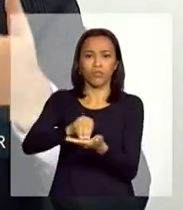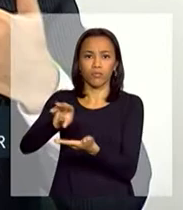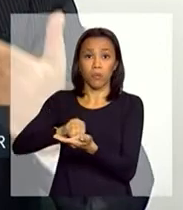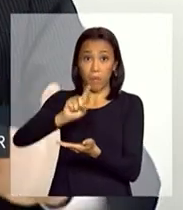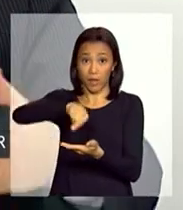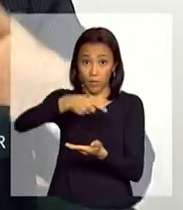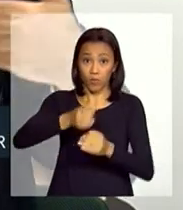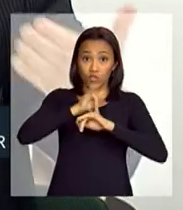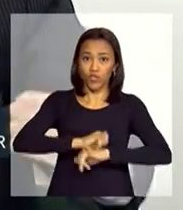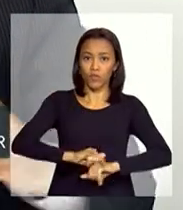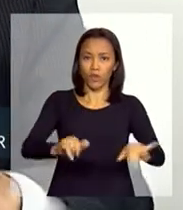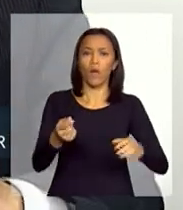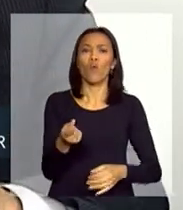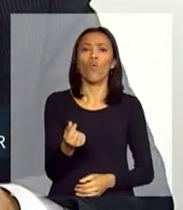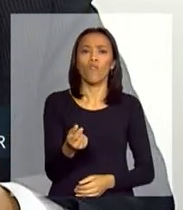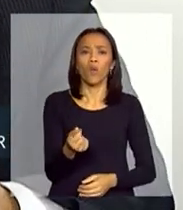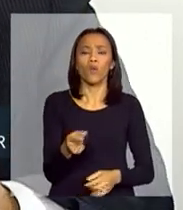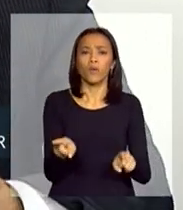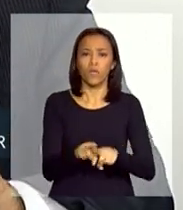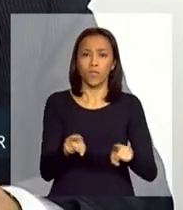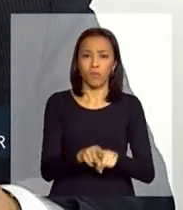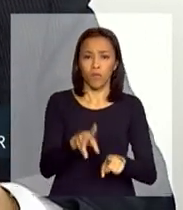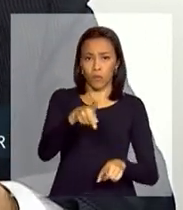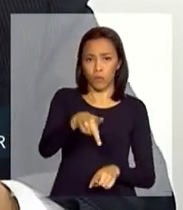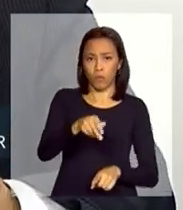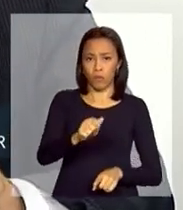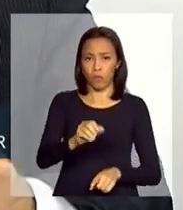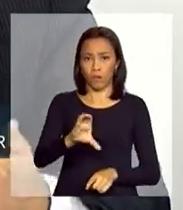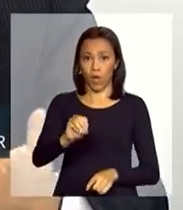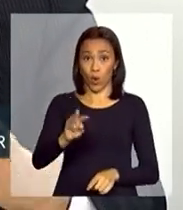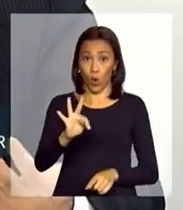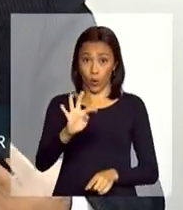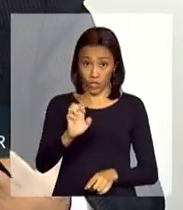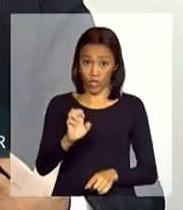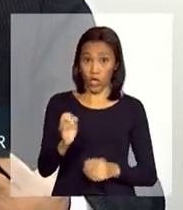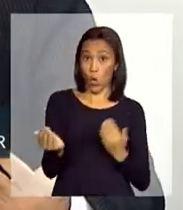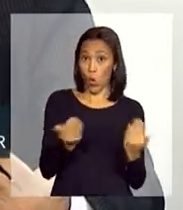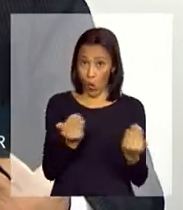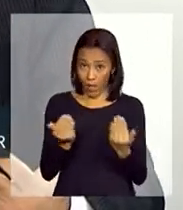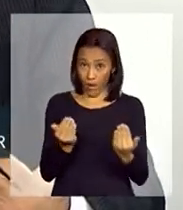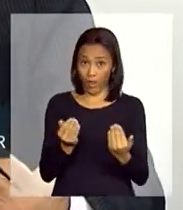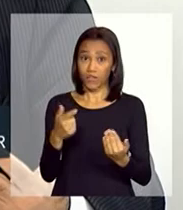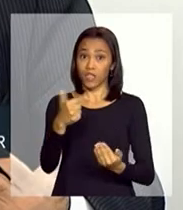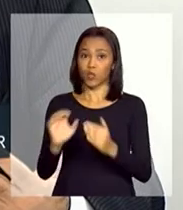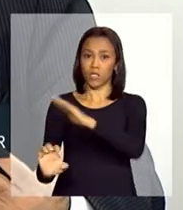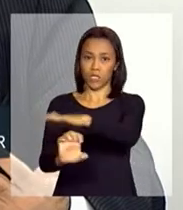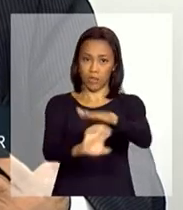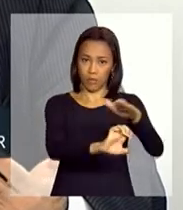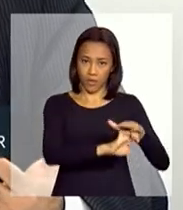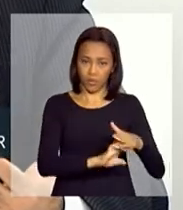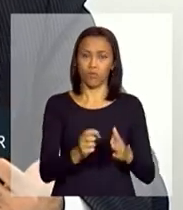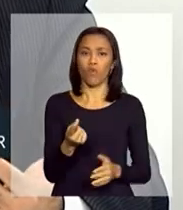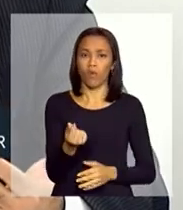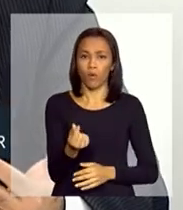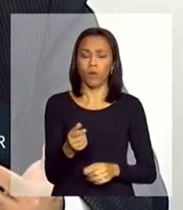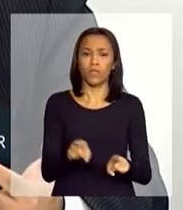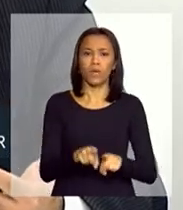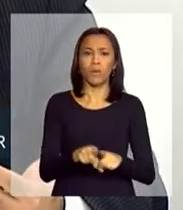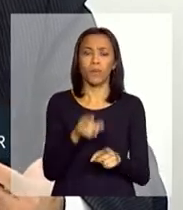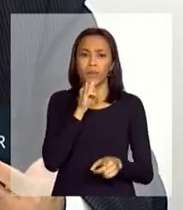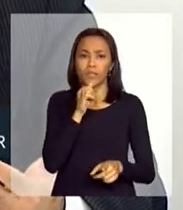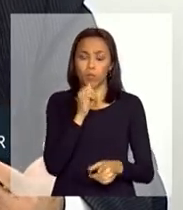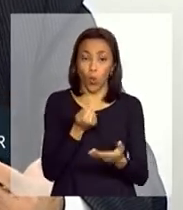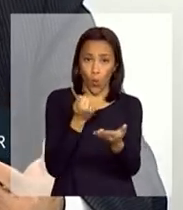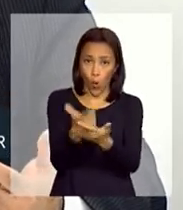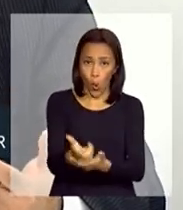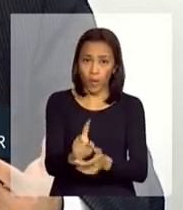os preços os pacotes comparado das empresas temos também relação à questão de devolução para o